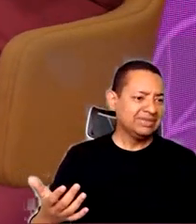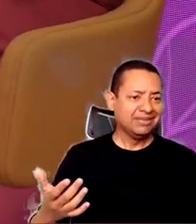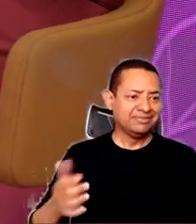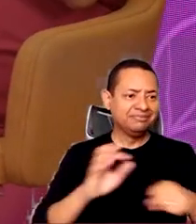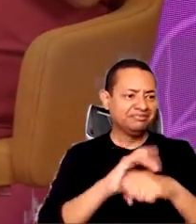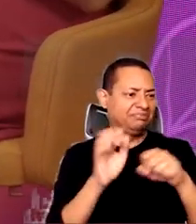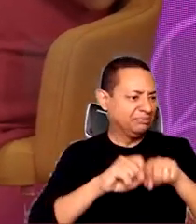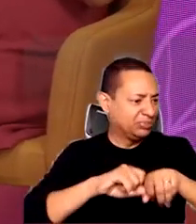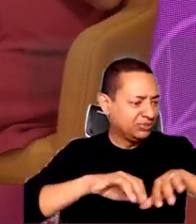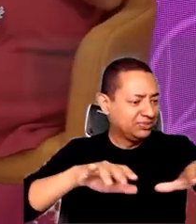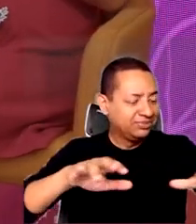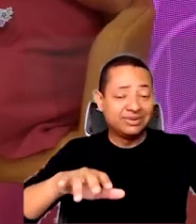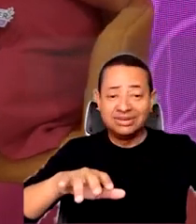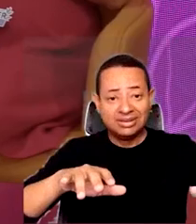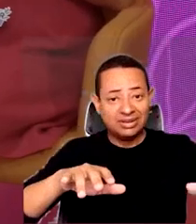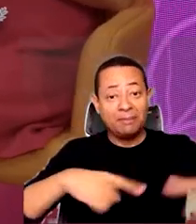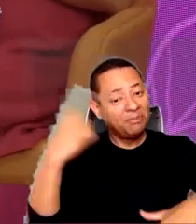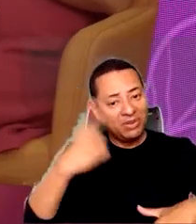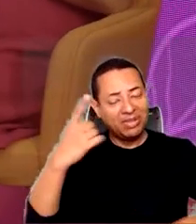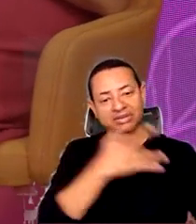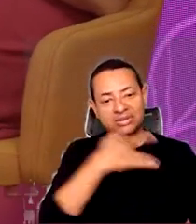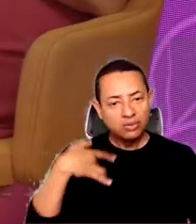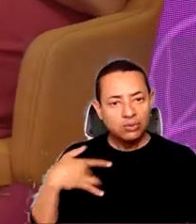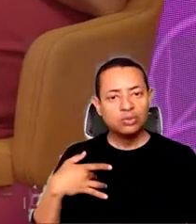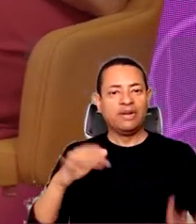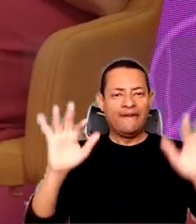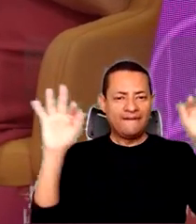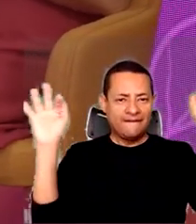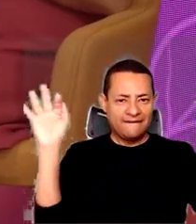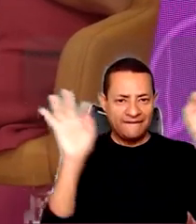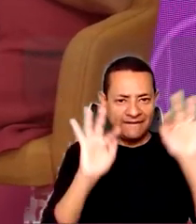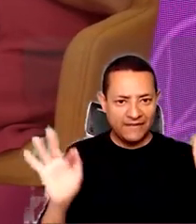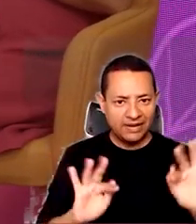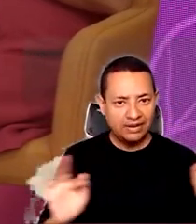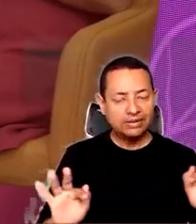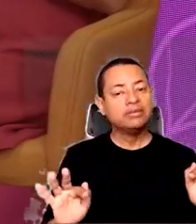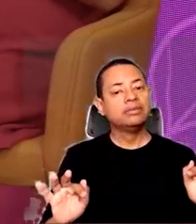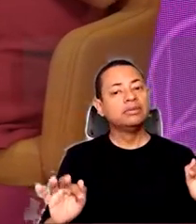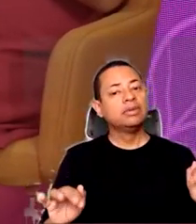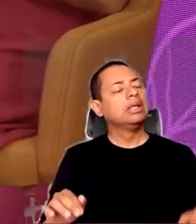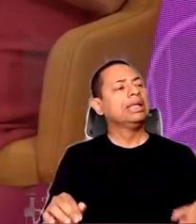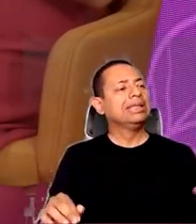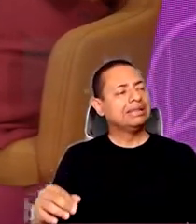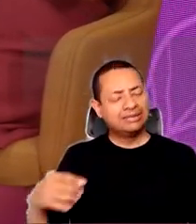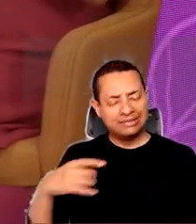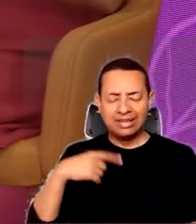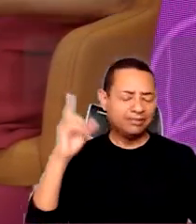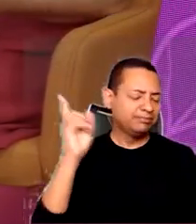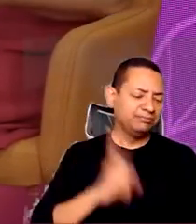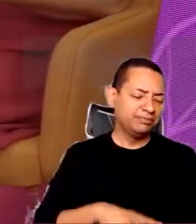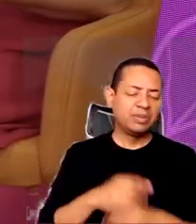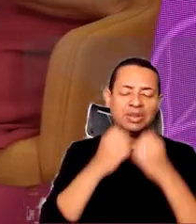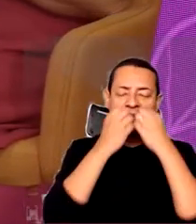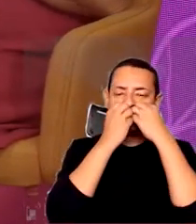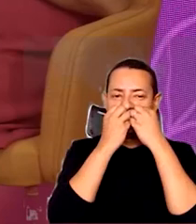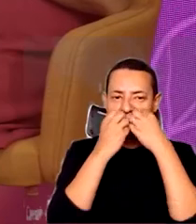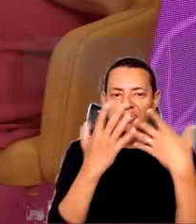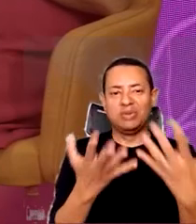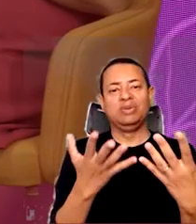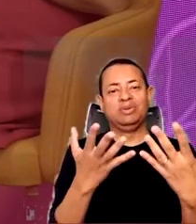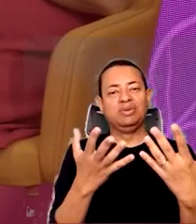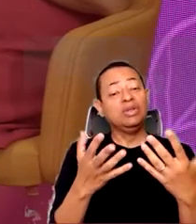saúde era o primeiro a primeira variável saúde felicidades e que ali Elas tivessem bons momentos